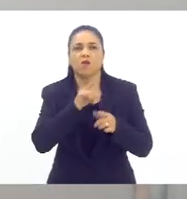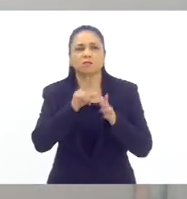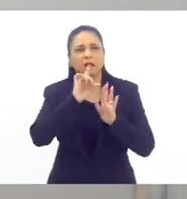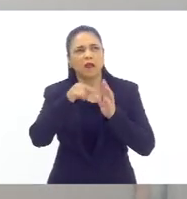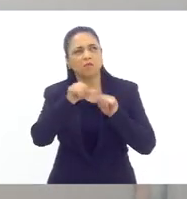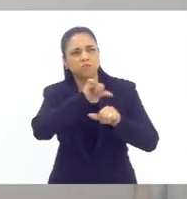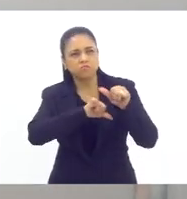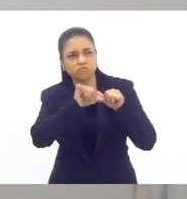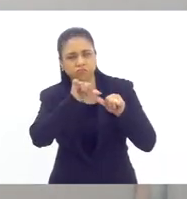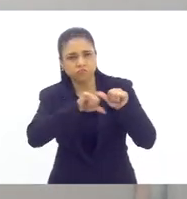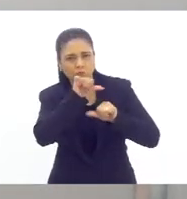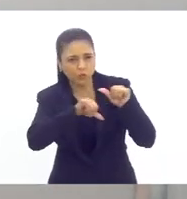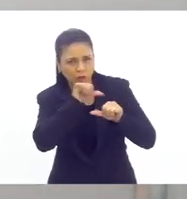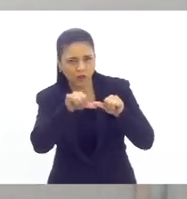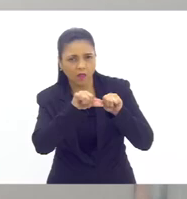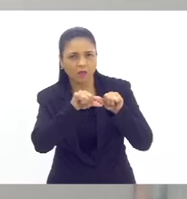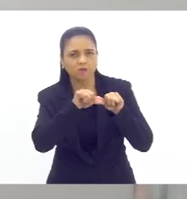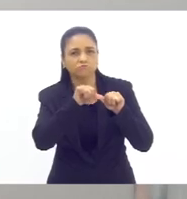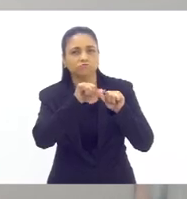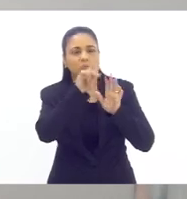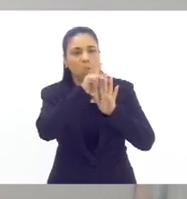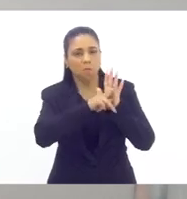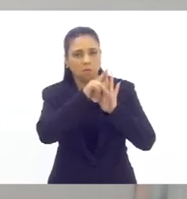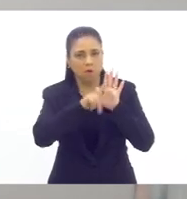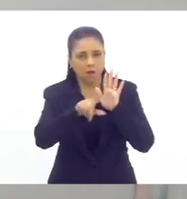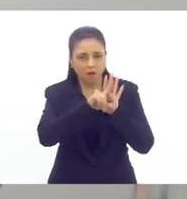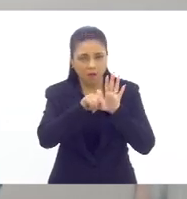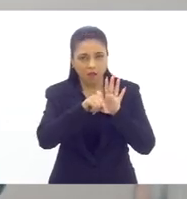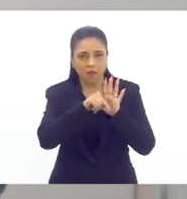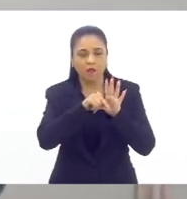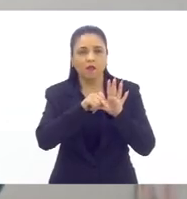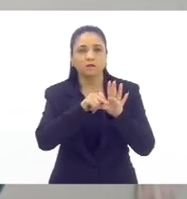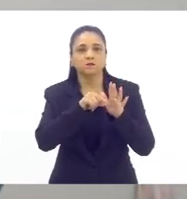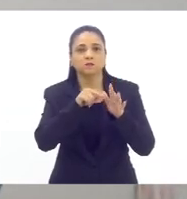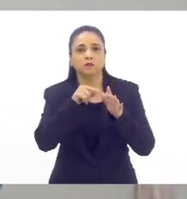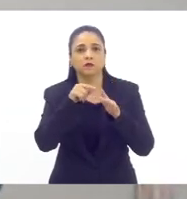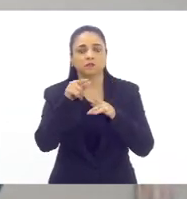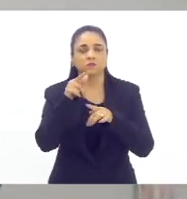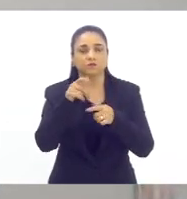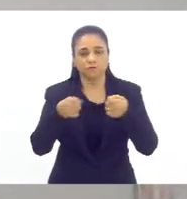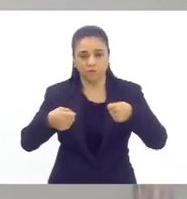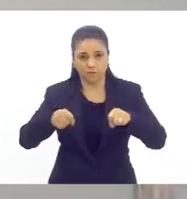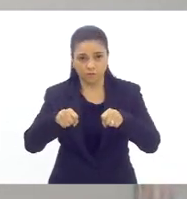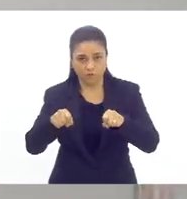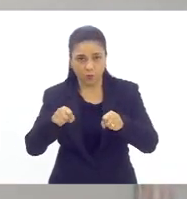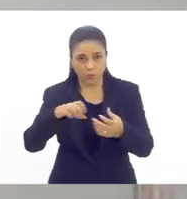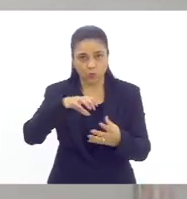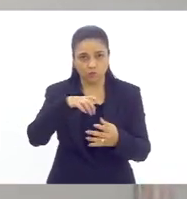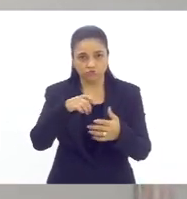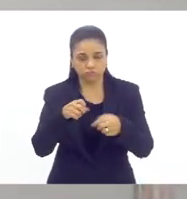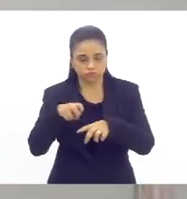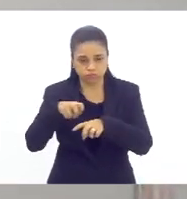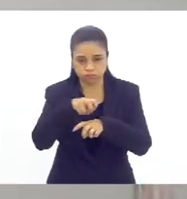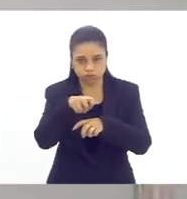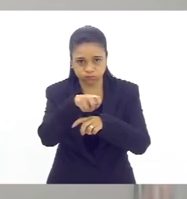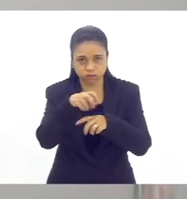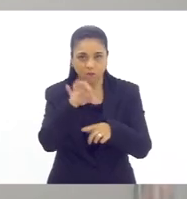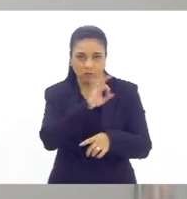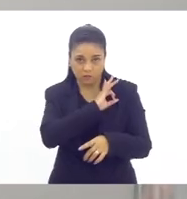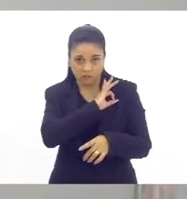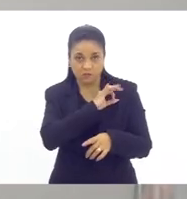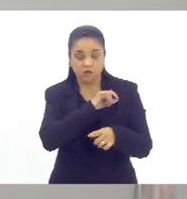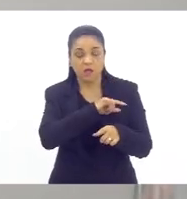até do meu companheiro Gilberto Palmares e essa Câmara nos uniformes e tá quem que eu vejo aqui